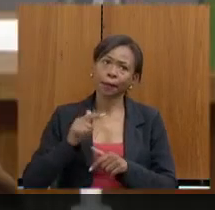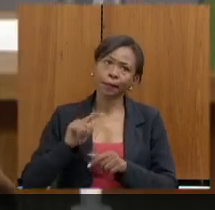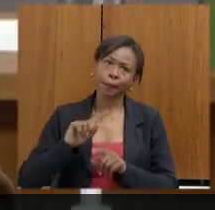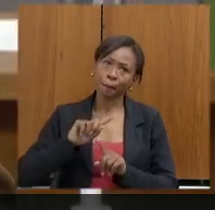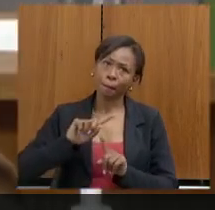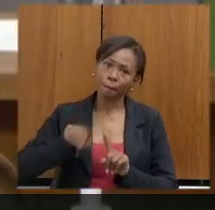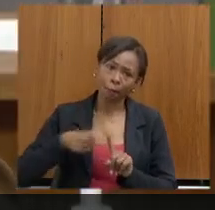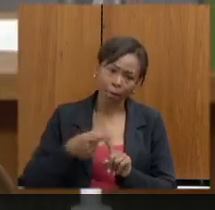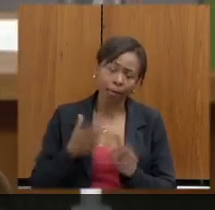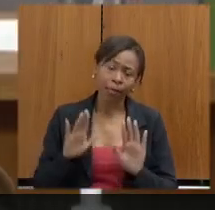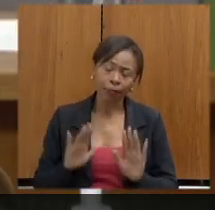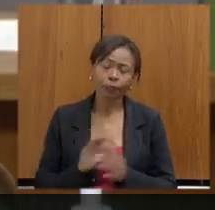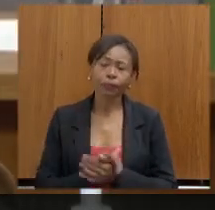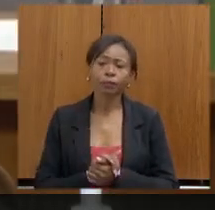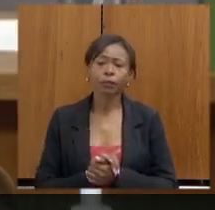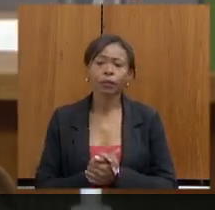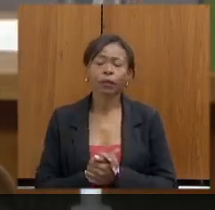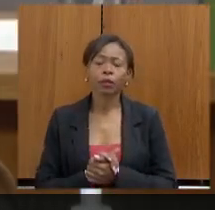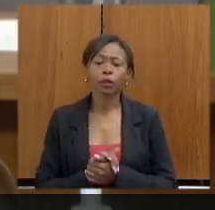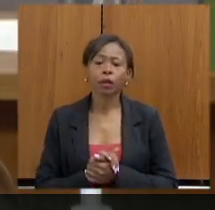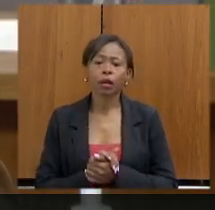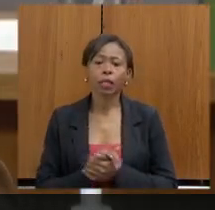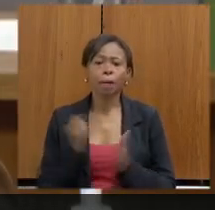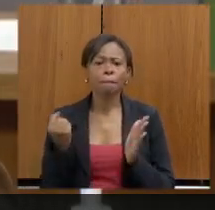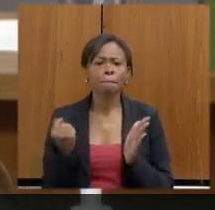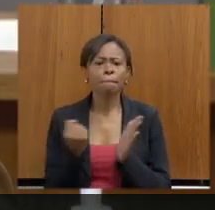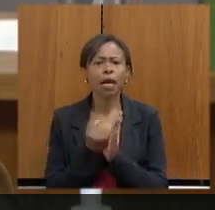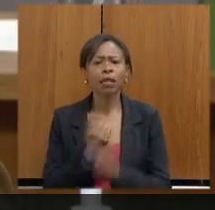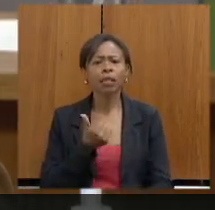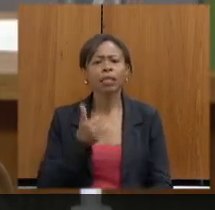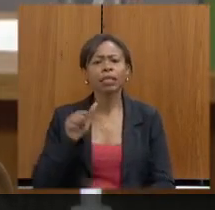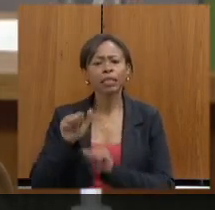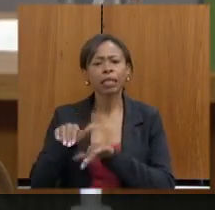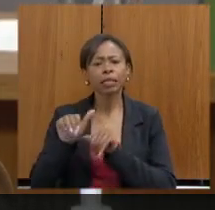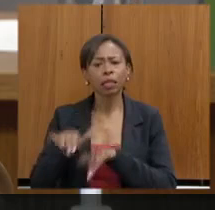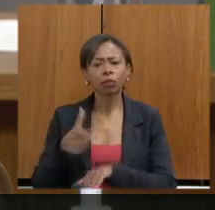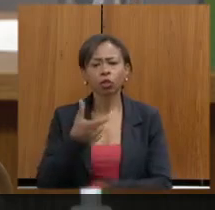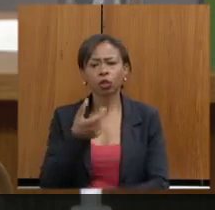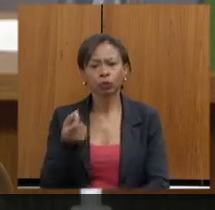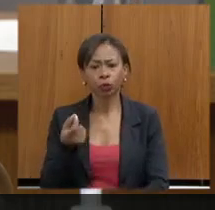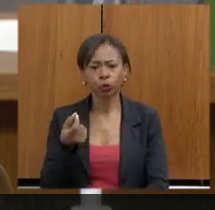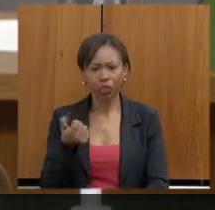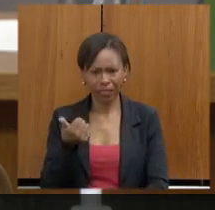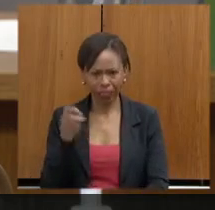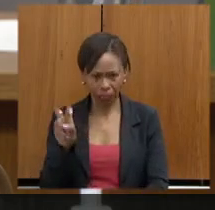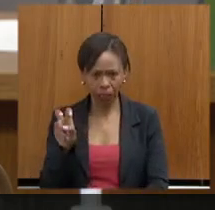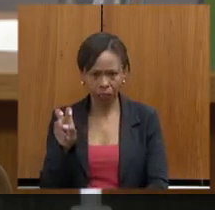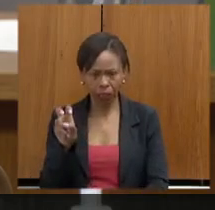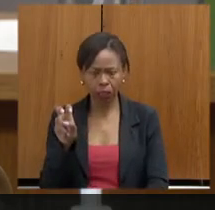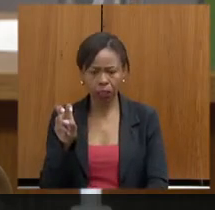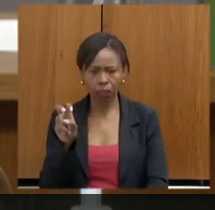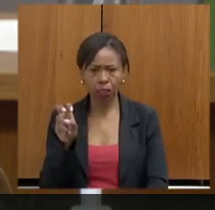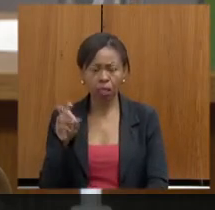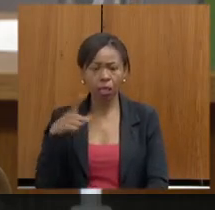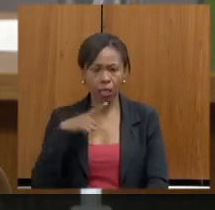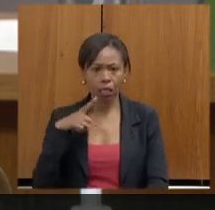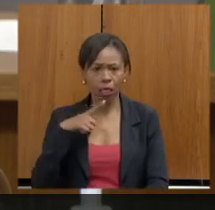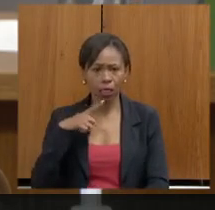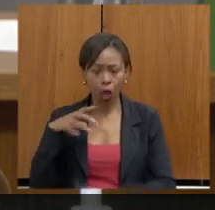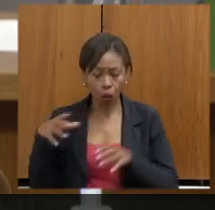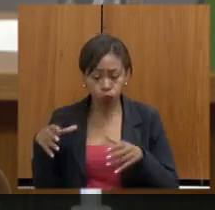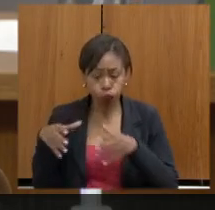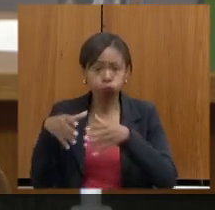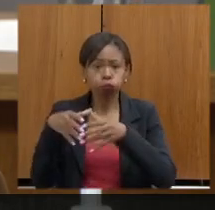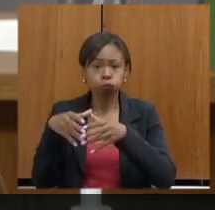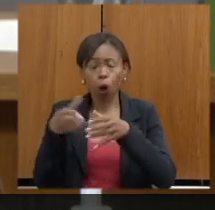o nosso Marco setembro de 2015 e que a gente tem lá o efetivo né dentro